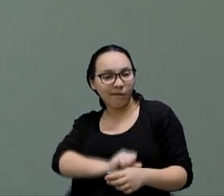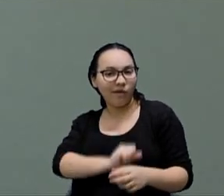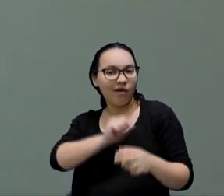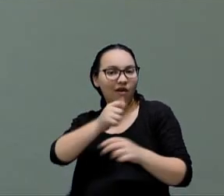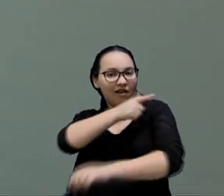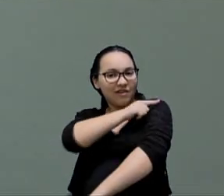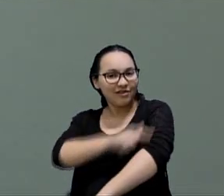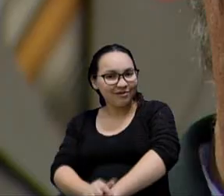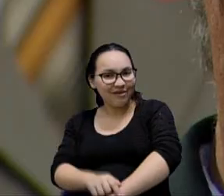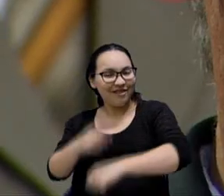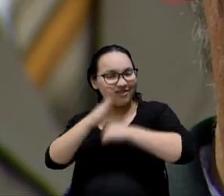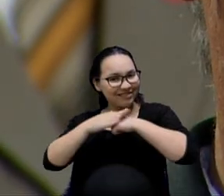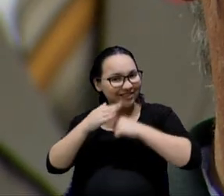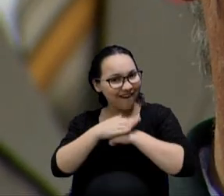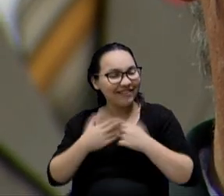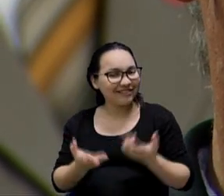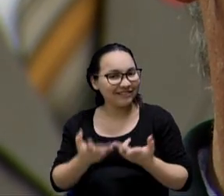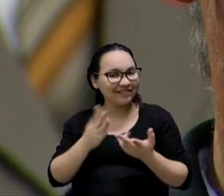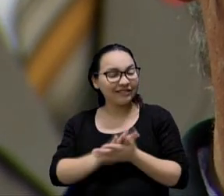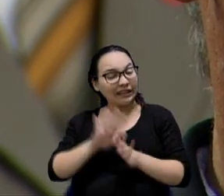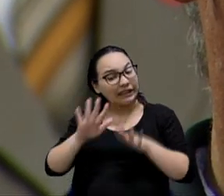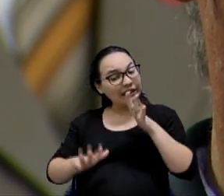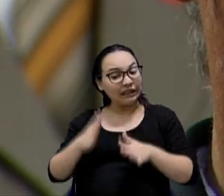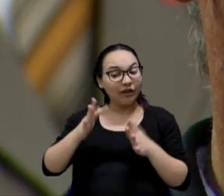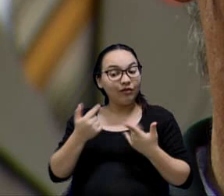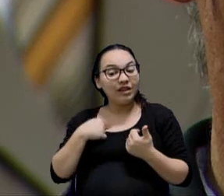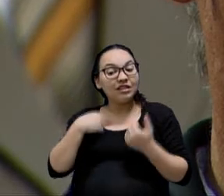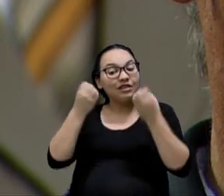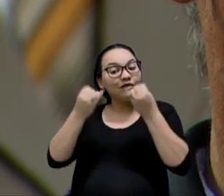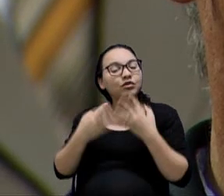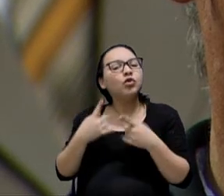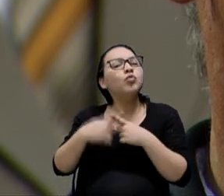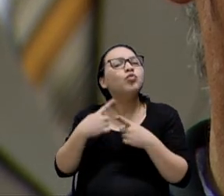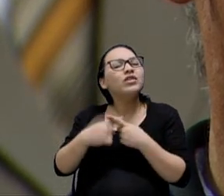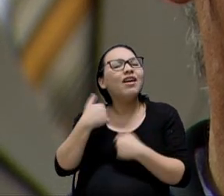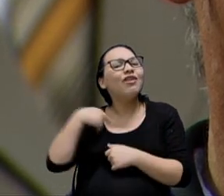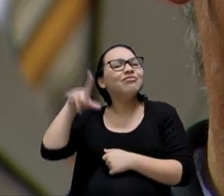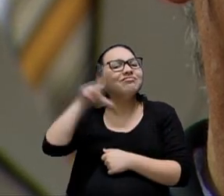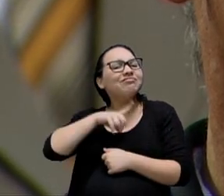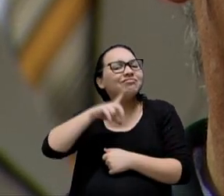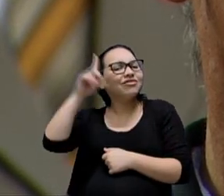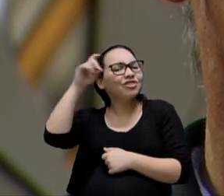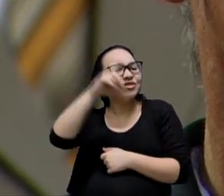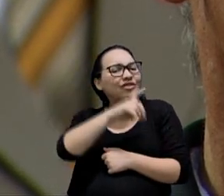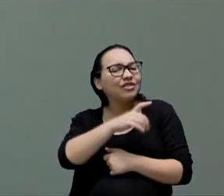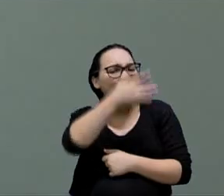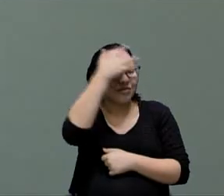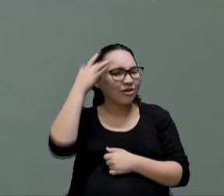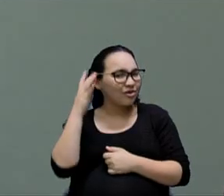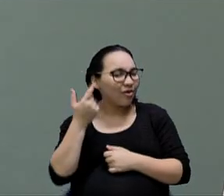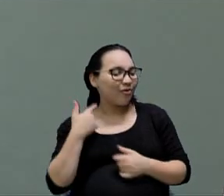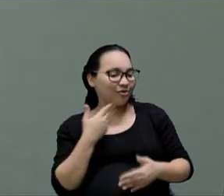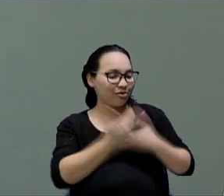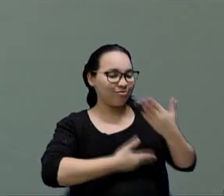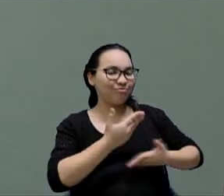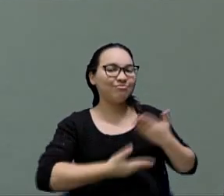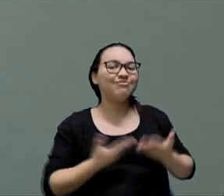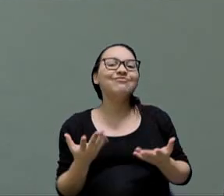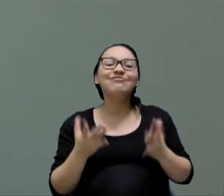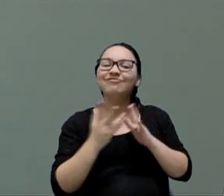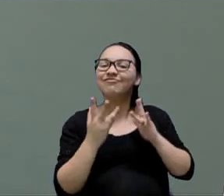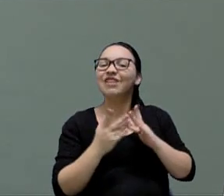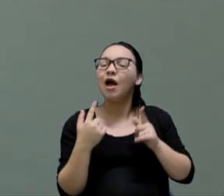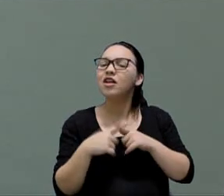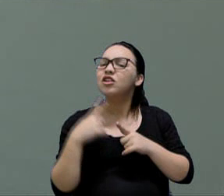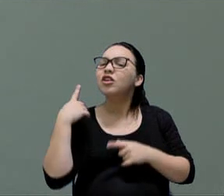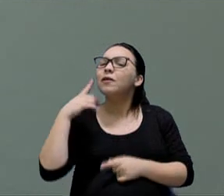caráter. E talvez isso justifique o porquê às vezes tenho dificuldade de me relacionar com as pessoas. Dificuldade